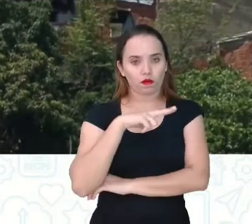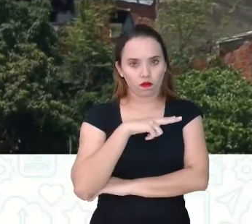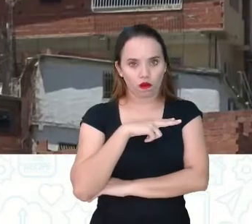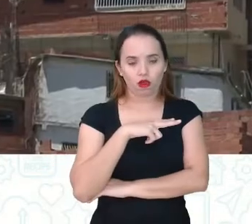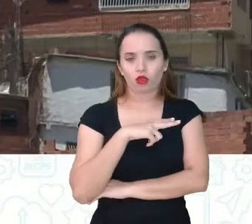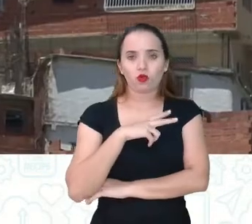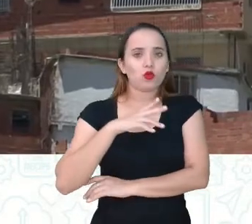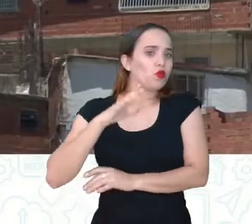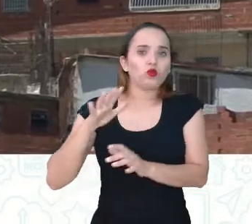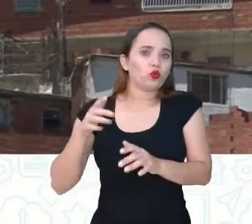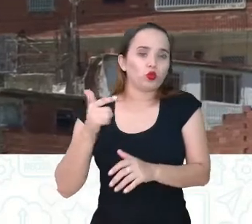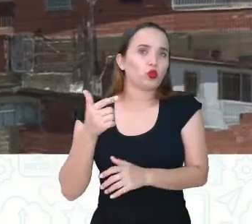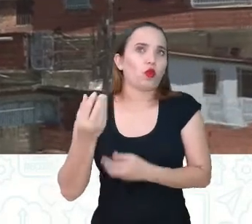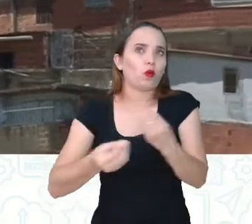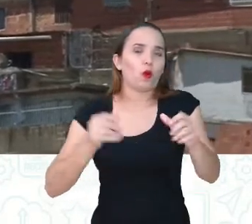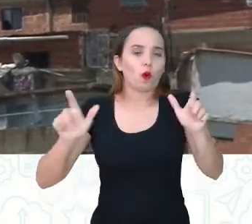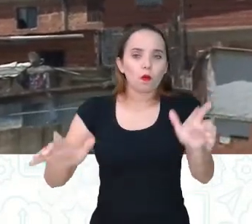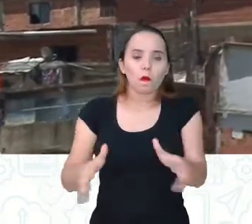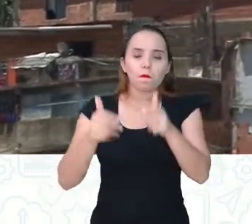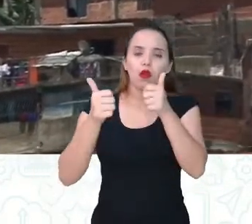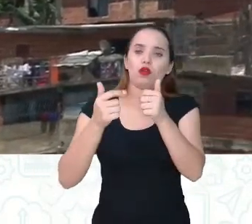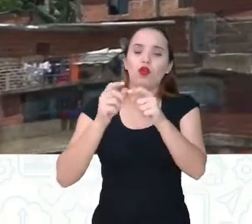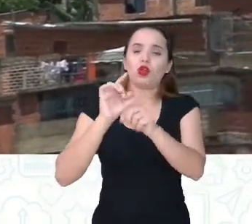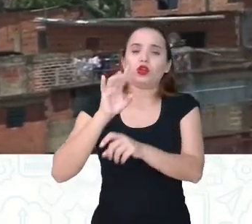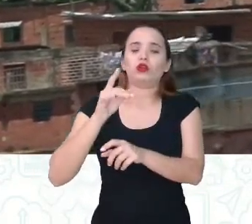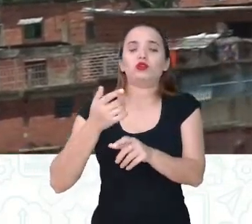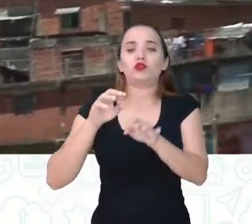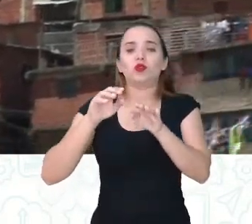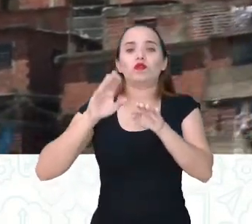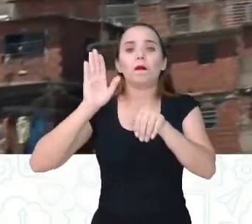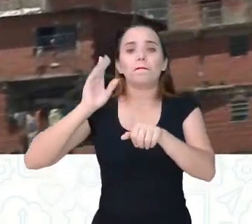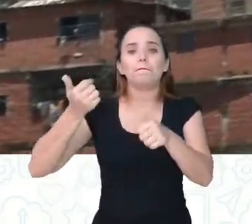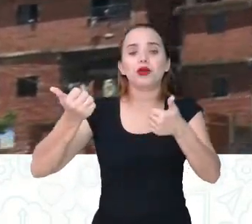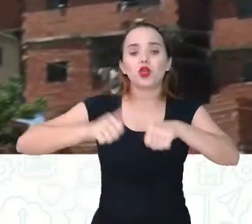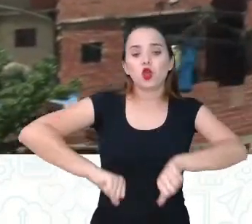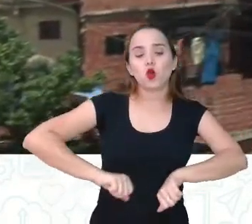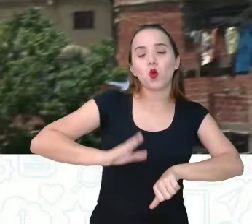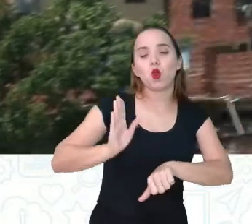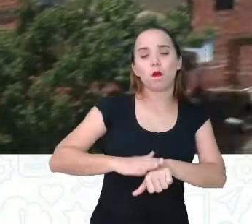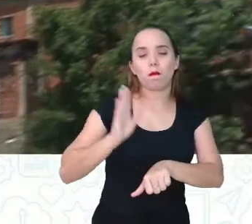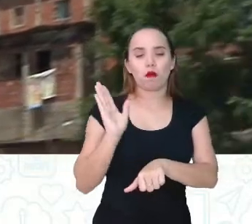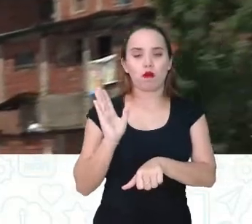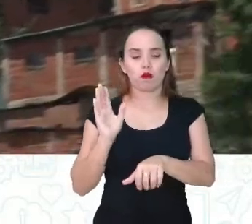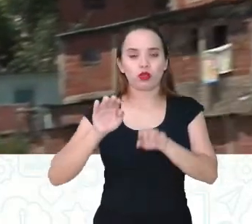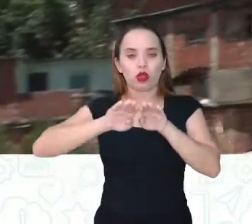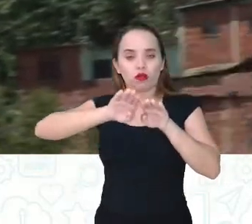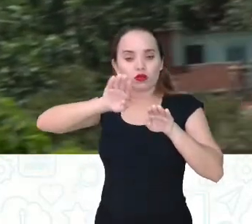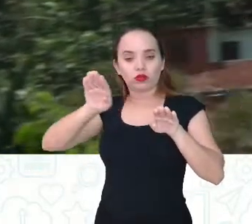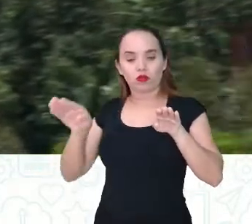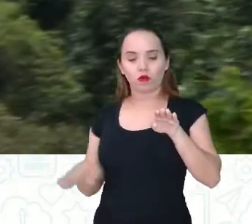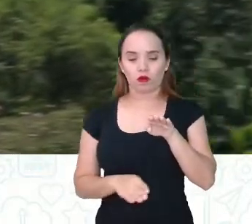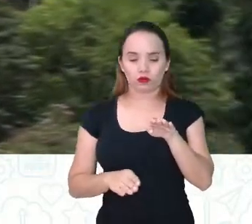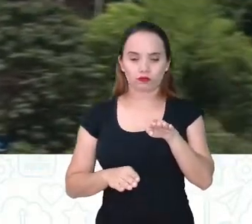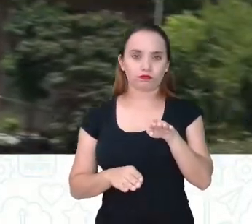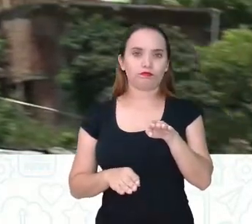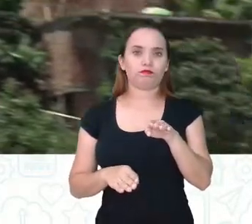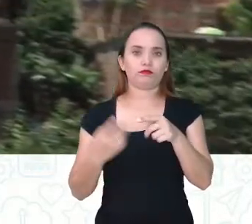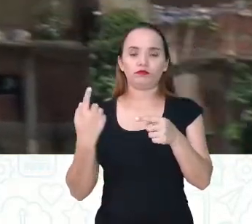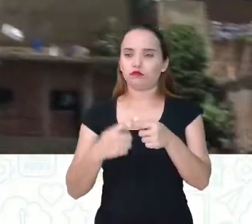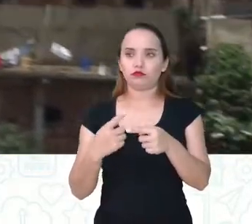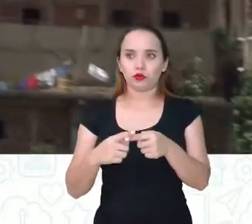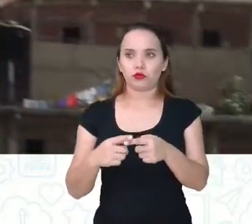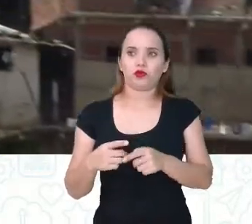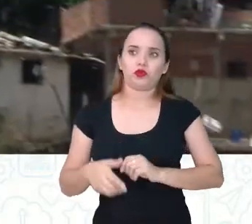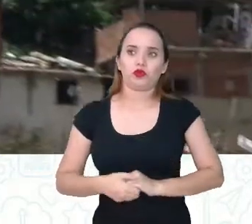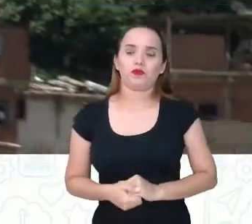melhorias, ao contrário, né, intensifica mais as desigualdades. O que a gente precisa colocar é que, para que a gente tenha